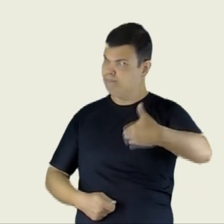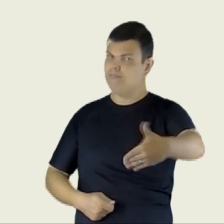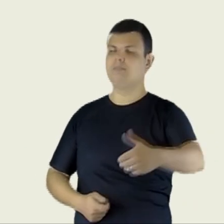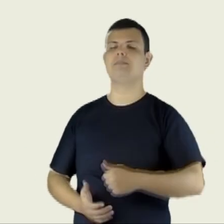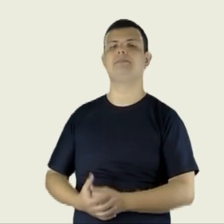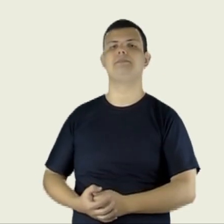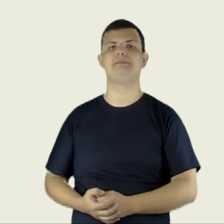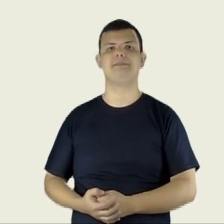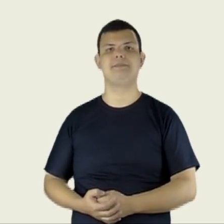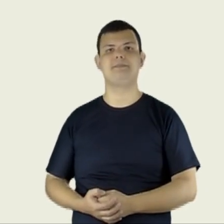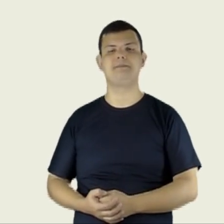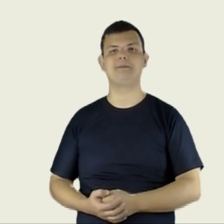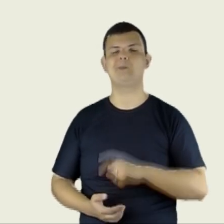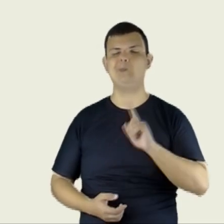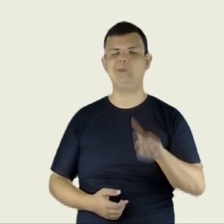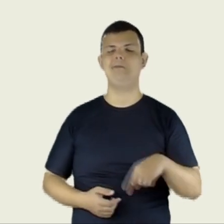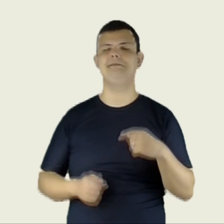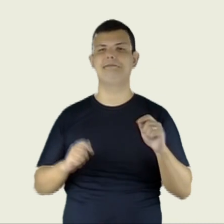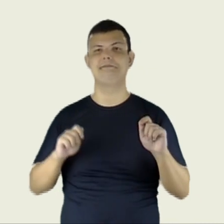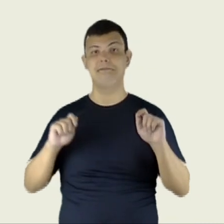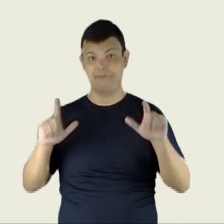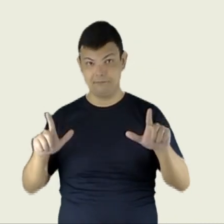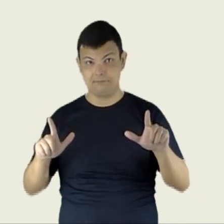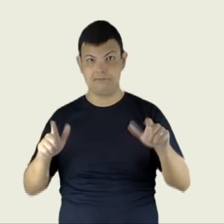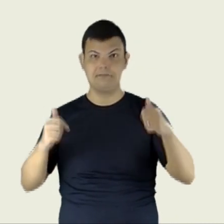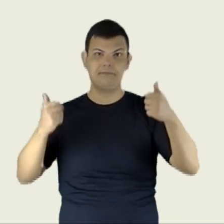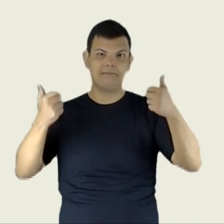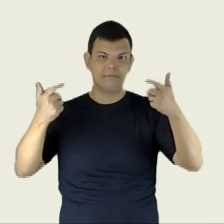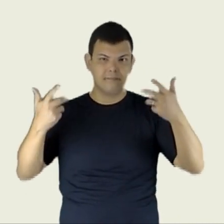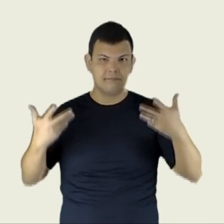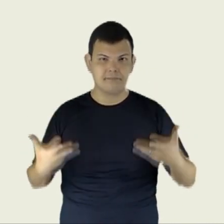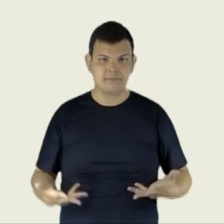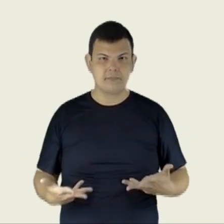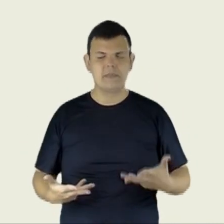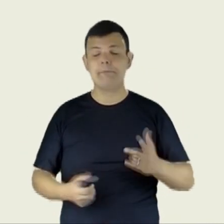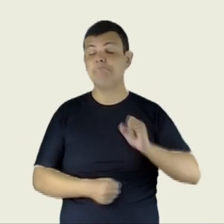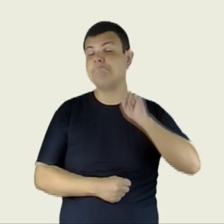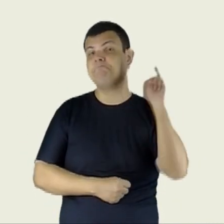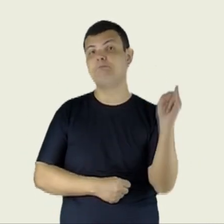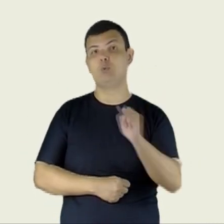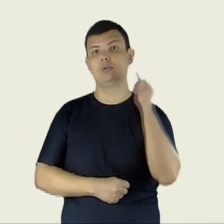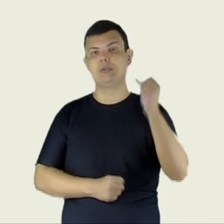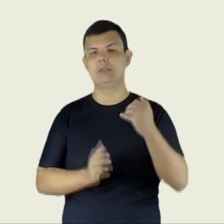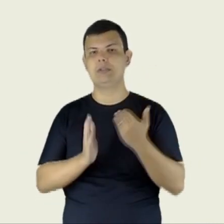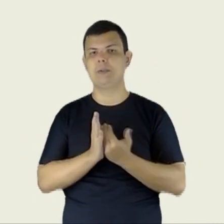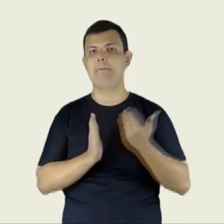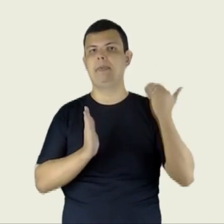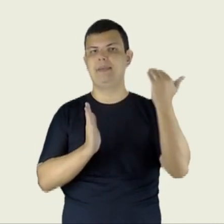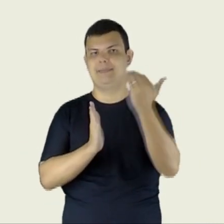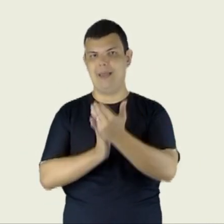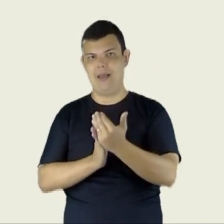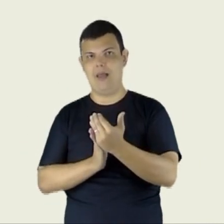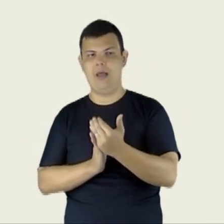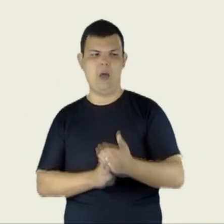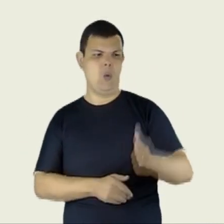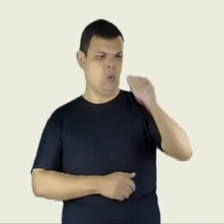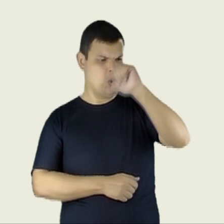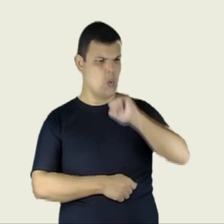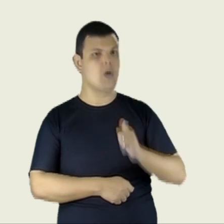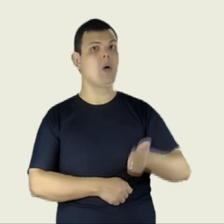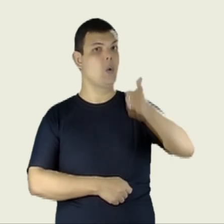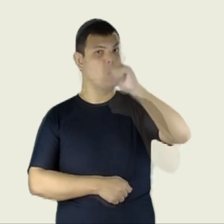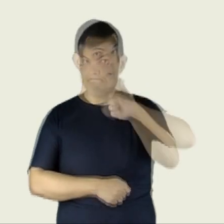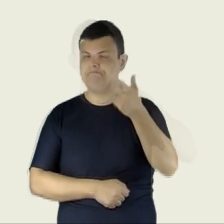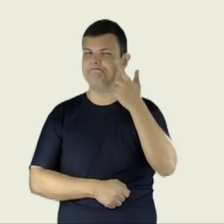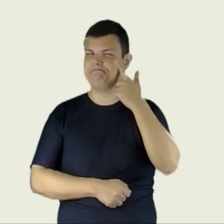Então, agora, na próxima tela, a gente vai falar sobre a importância de aumentar o consumo de líquidos no nosso dia a